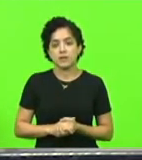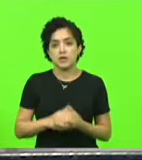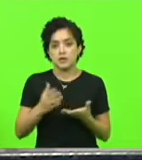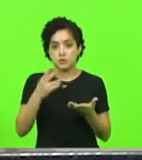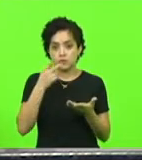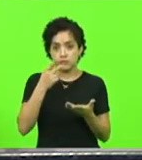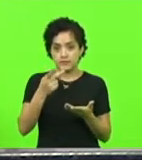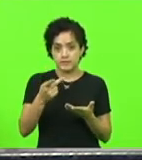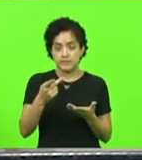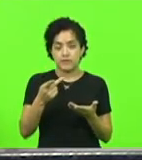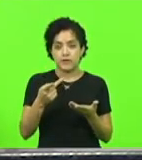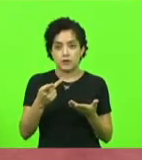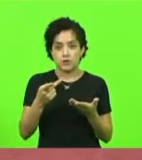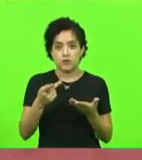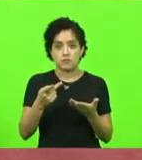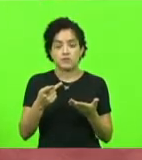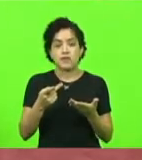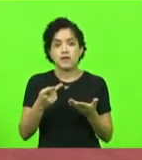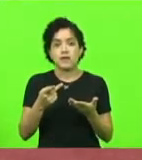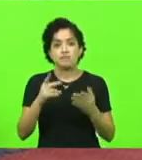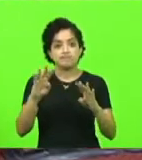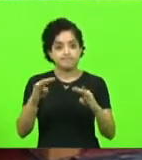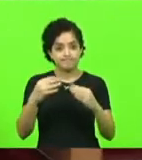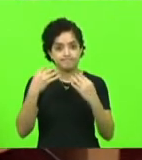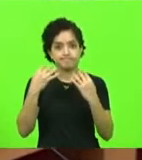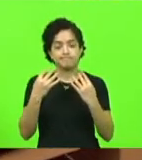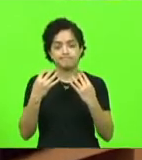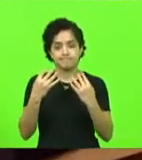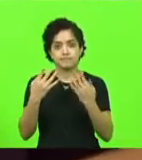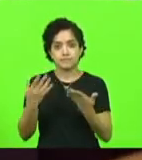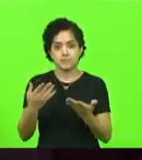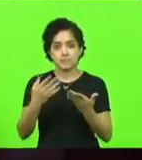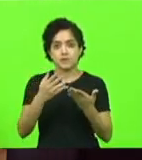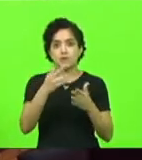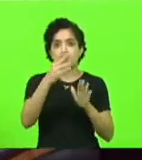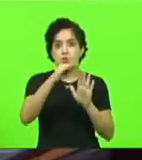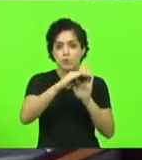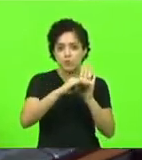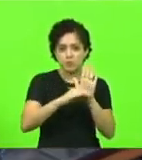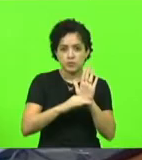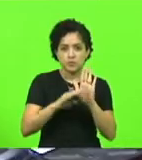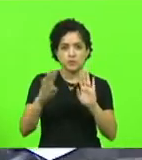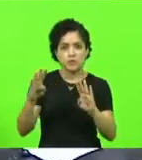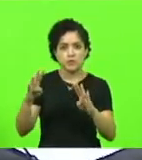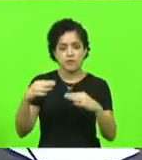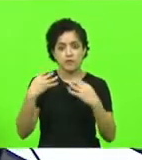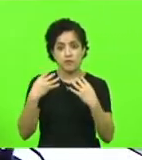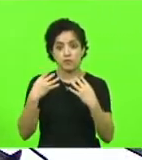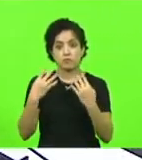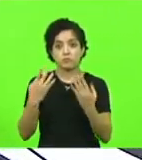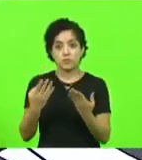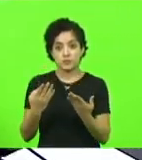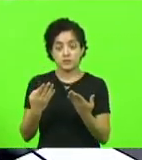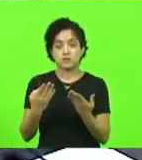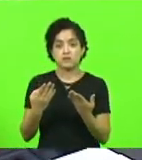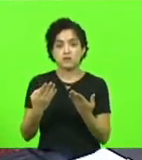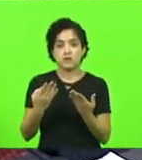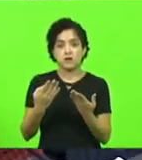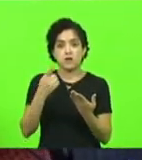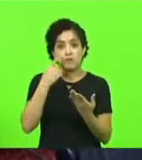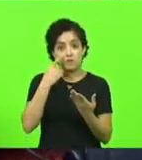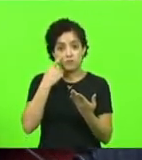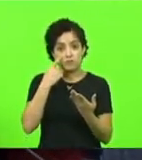falou "foque em mim", tinha um programa, né, que o apresentador dizia "foque em mim, foque em mim". Vamos focar